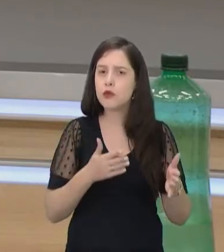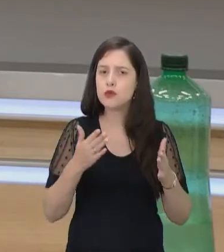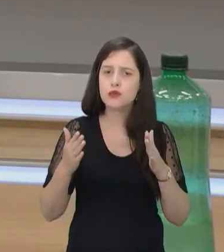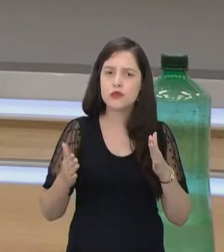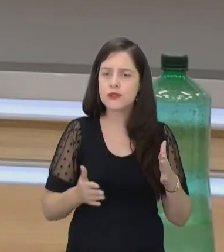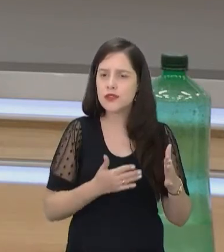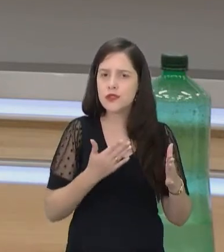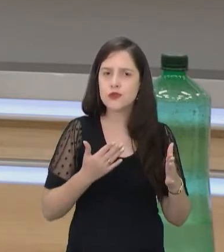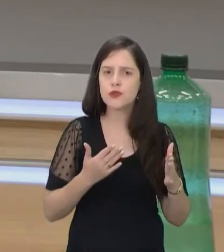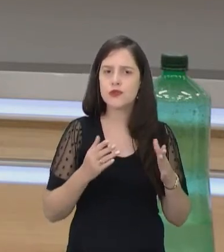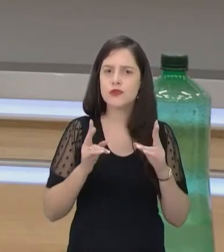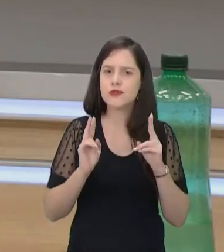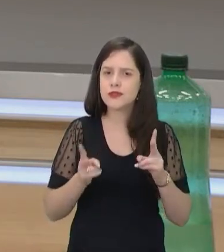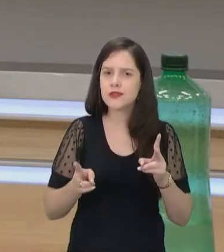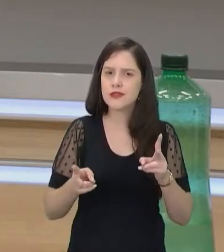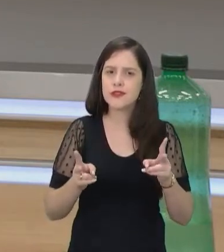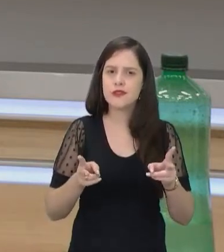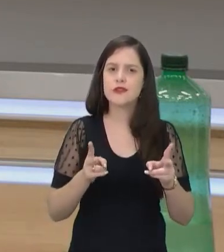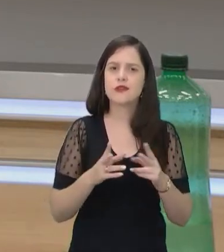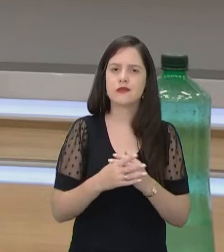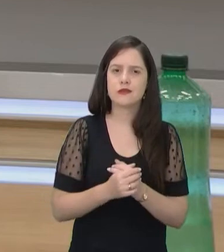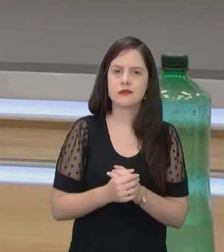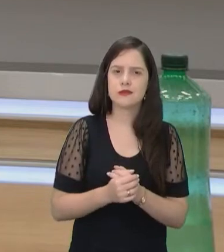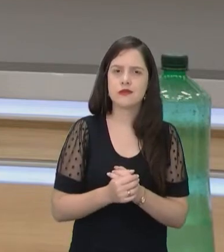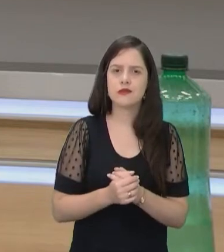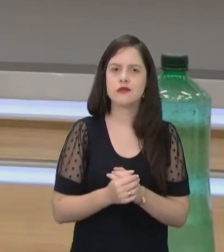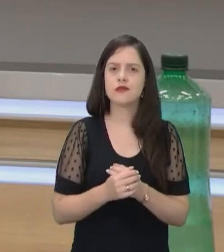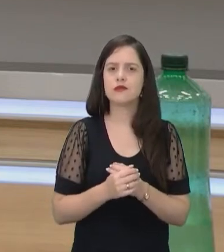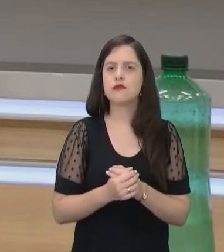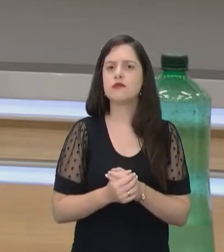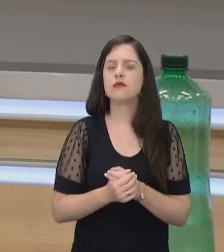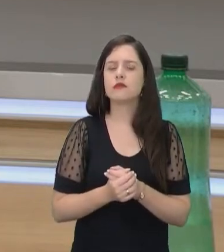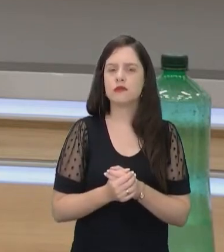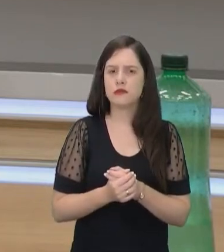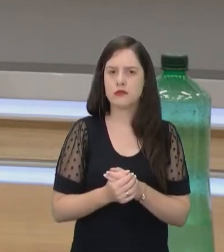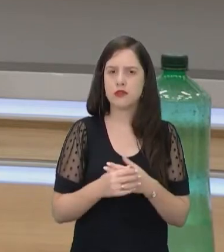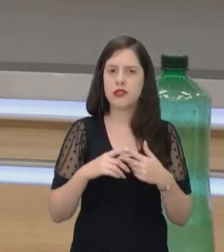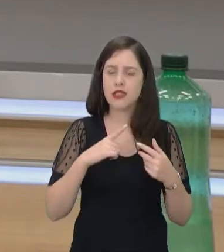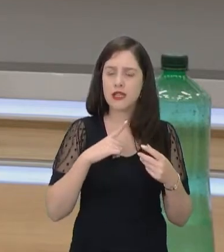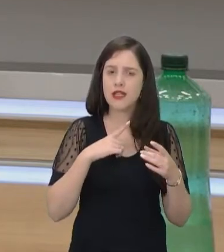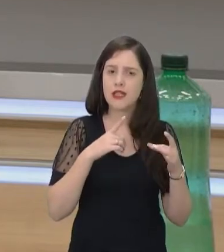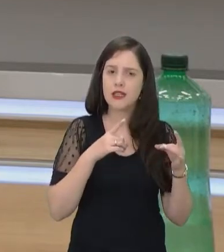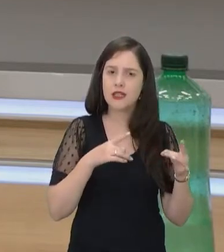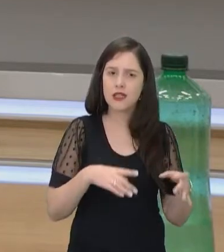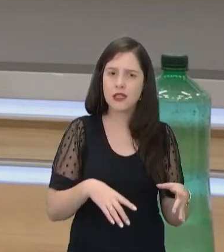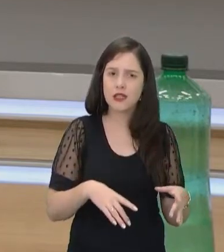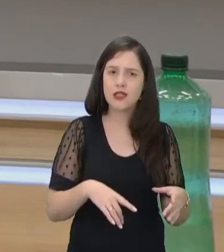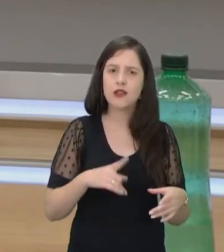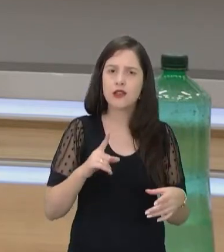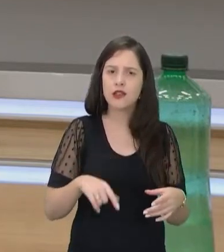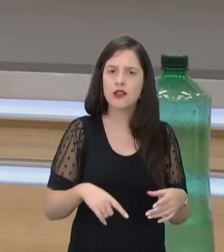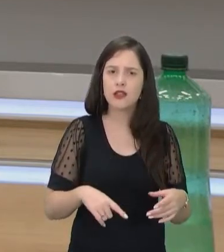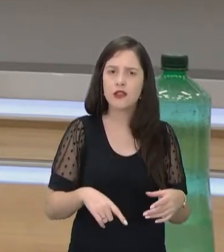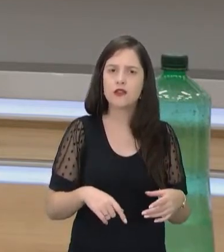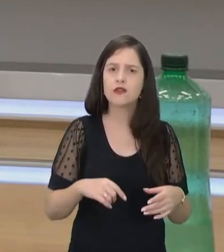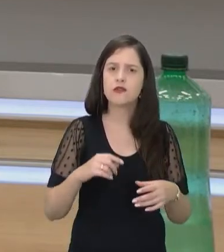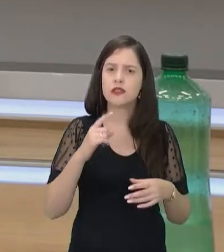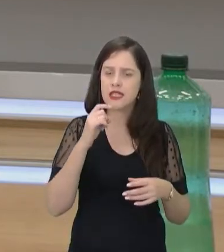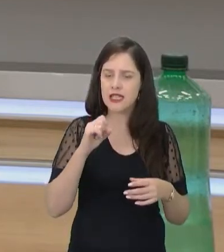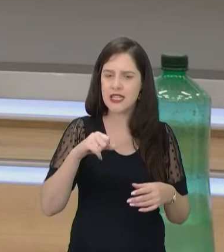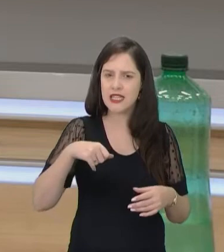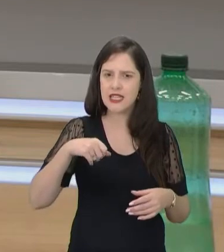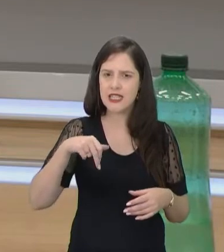barata é um ser detritivo, ela vai ali comer os restos de comida, de restos orgânicos que a gente deixa, então é proliferação de insetos e